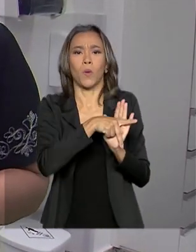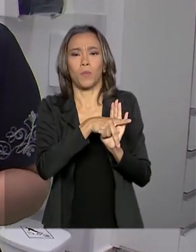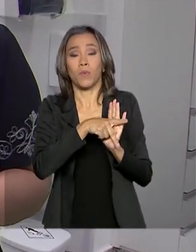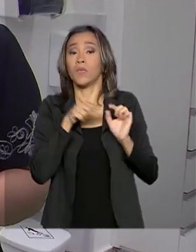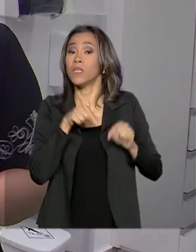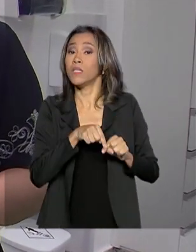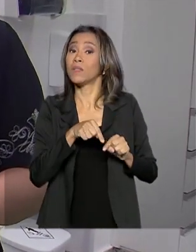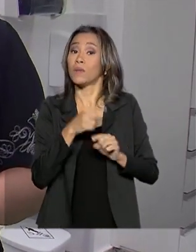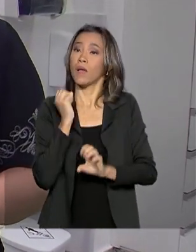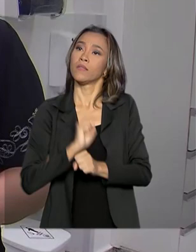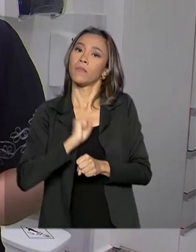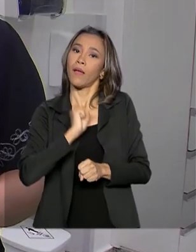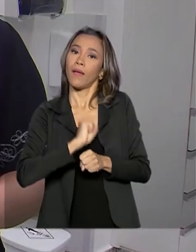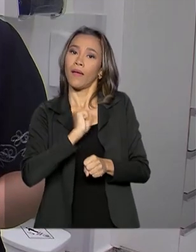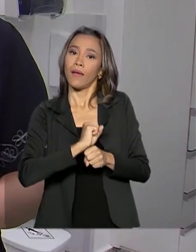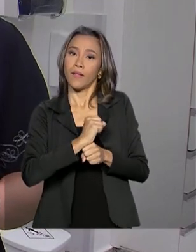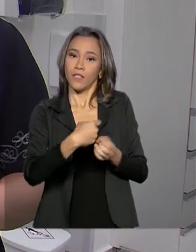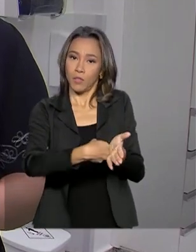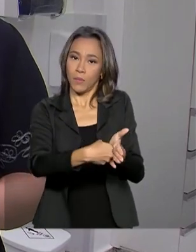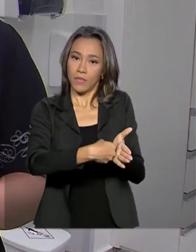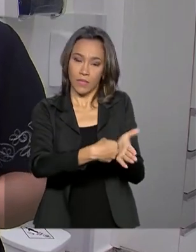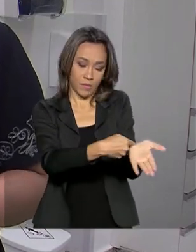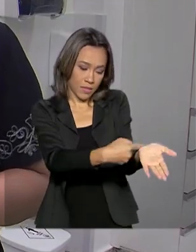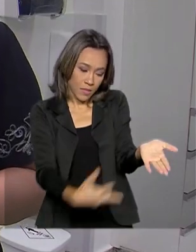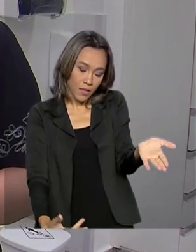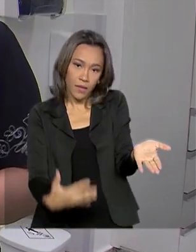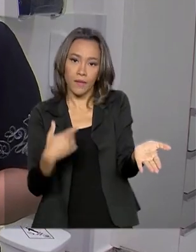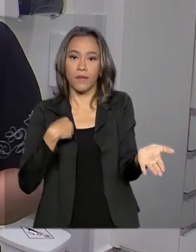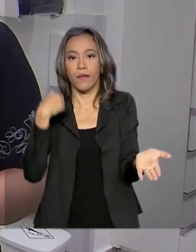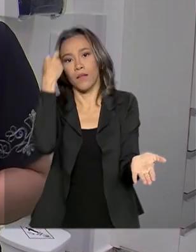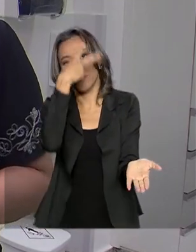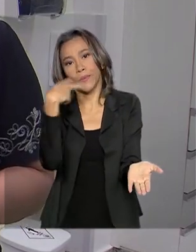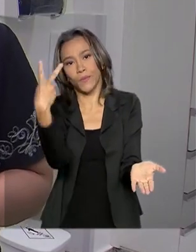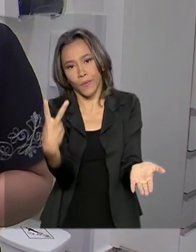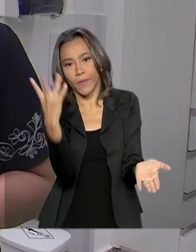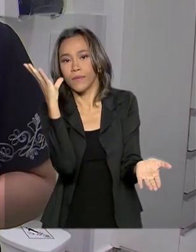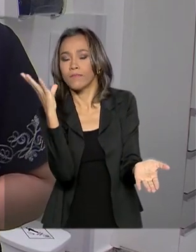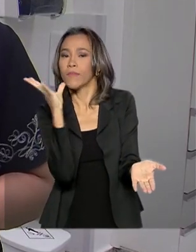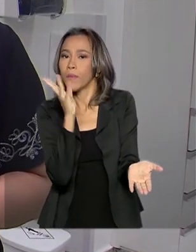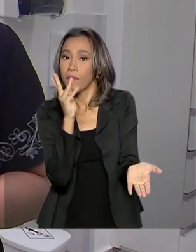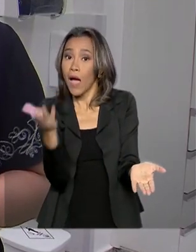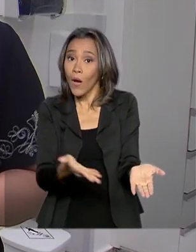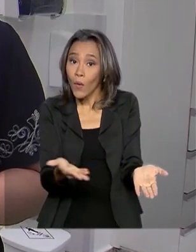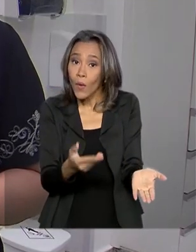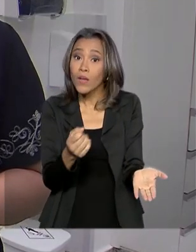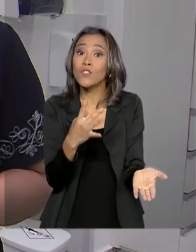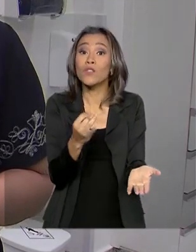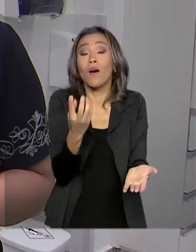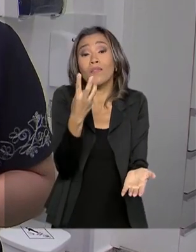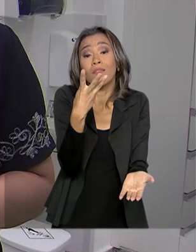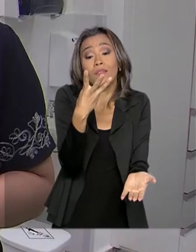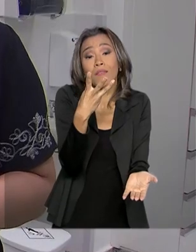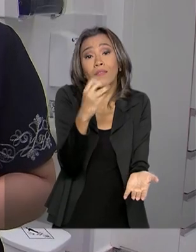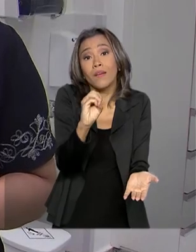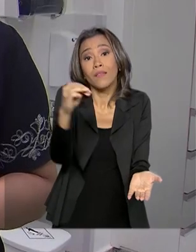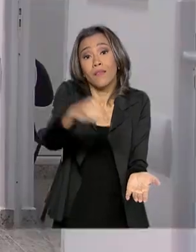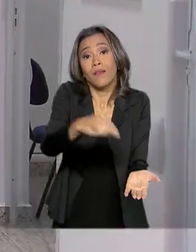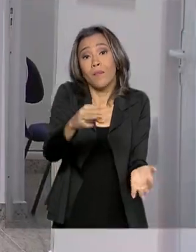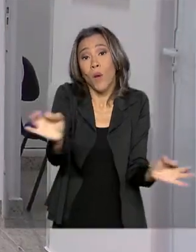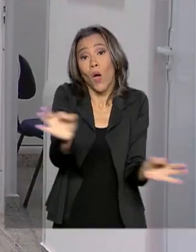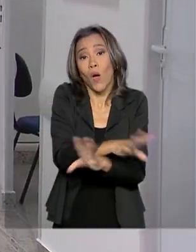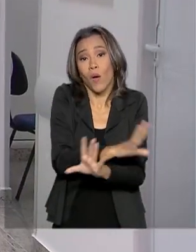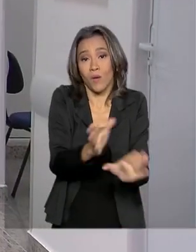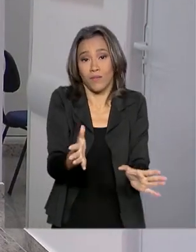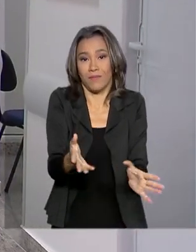que a espera para um exame de sangue, por exemplo, que levava até duas horas, agora vai levar menos de meia hora para ficar pronto.